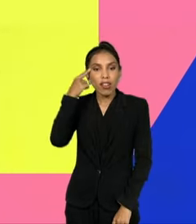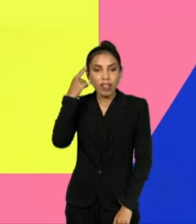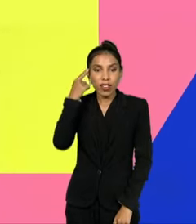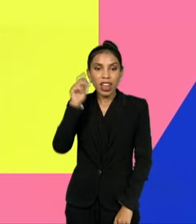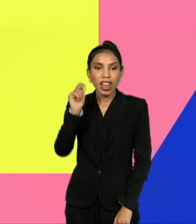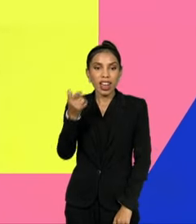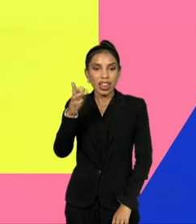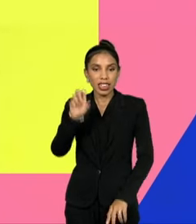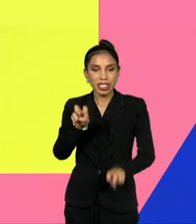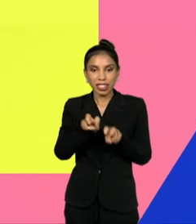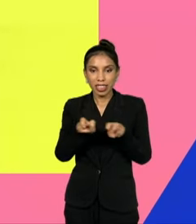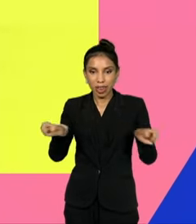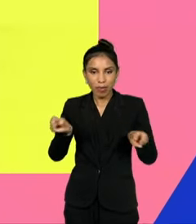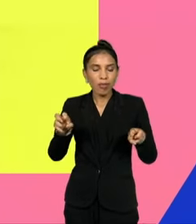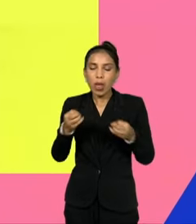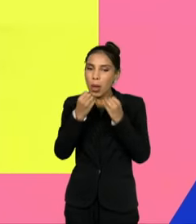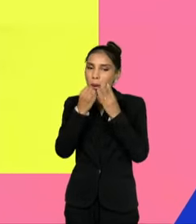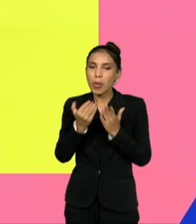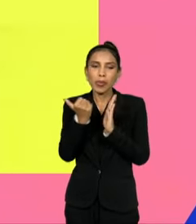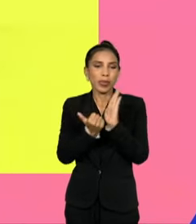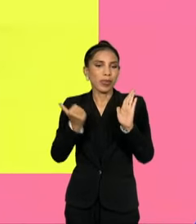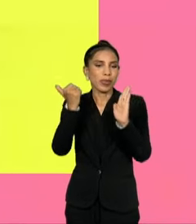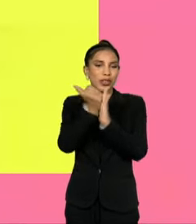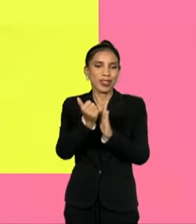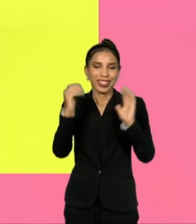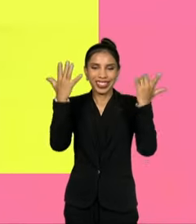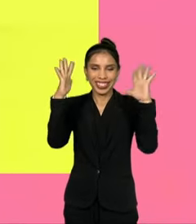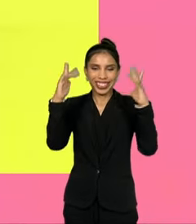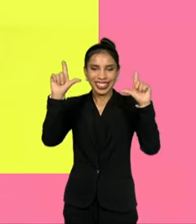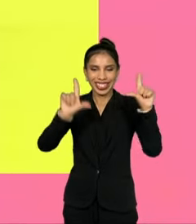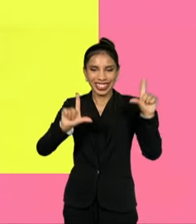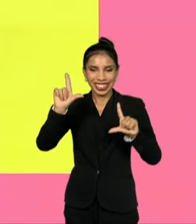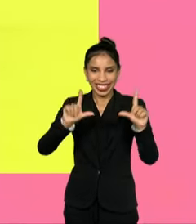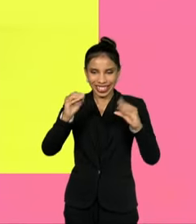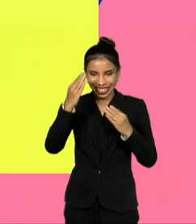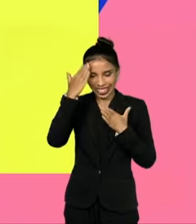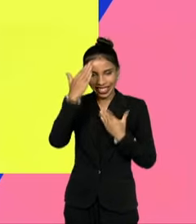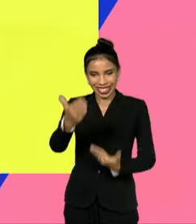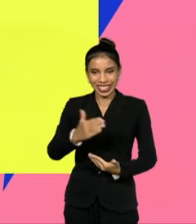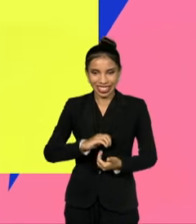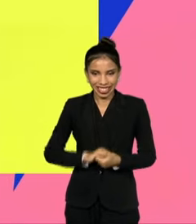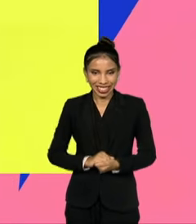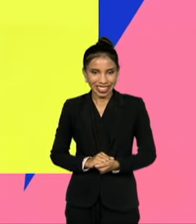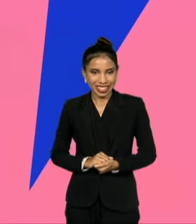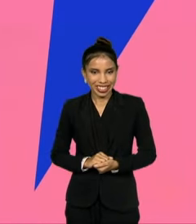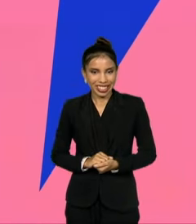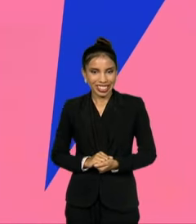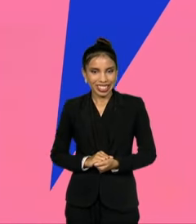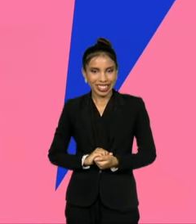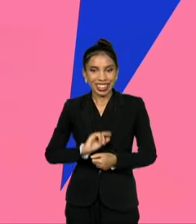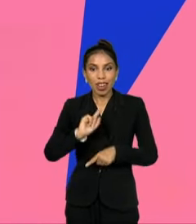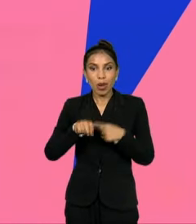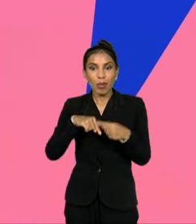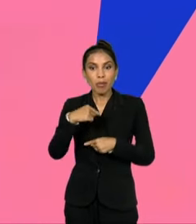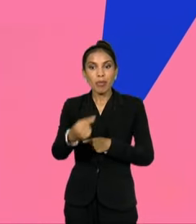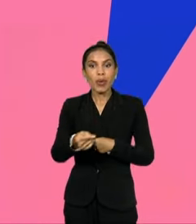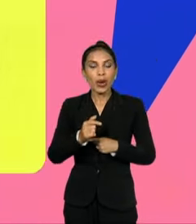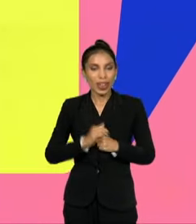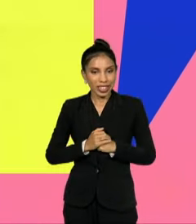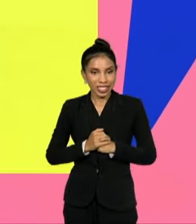mesma bancada é bom demais. Parabéns ao programa. Obrigada, viu? Rosane. Obrigada, Rosane. Qual é a próxima?